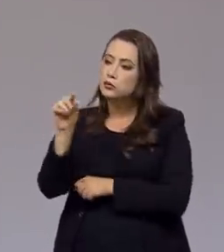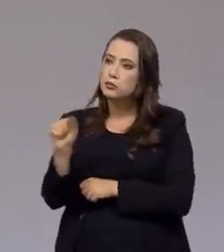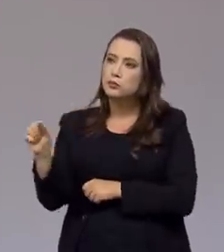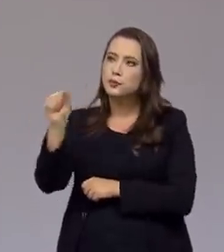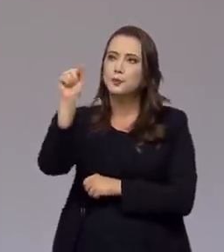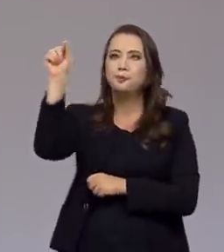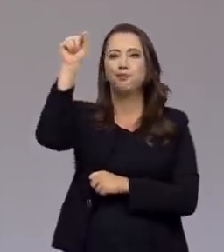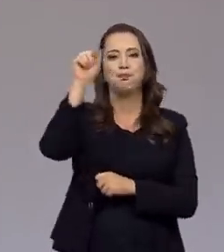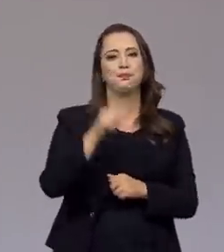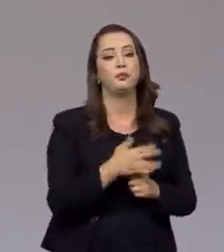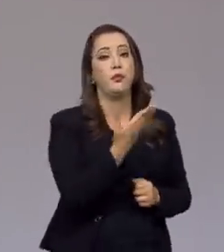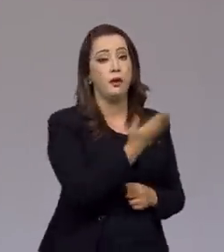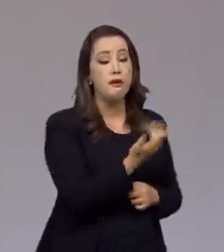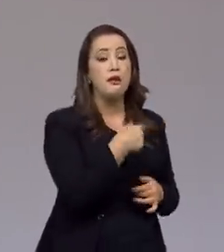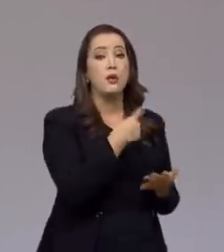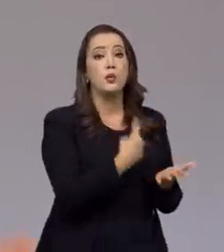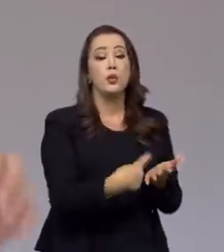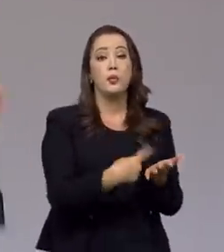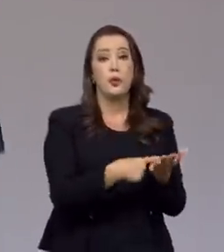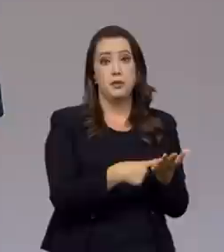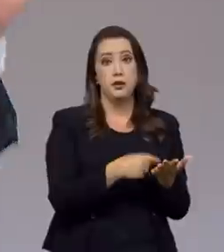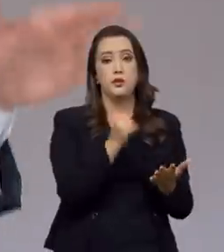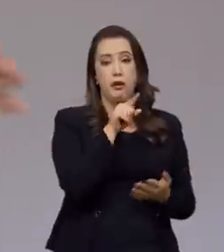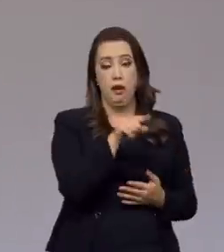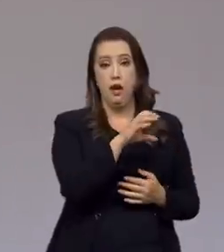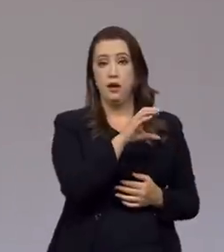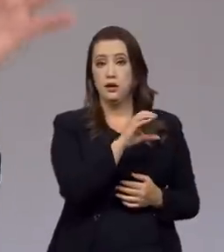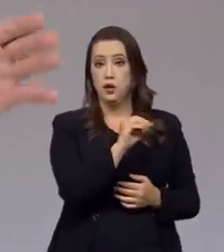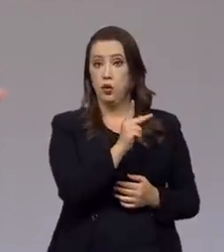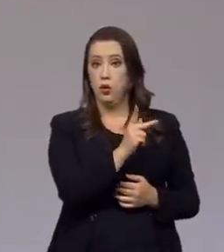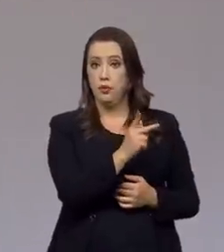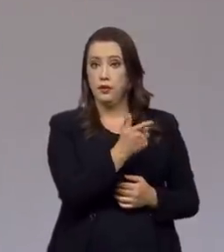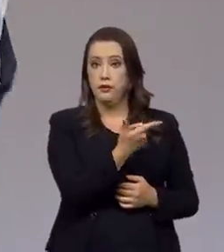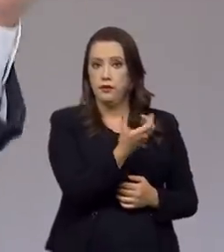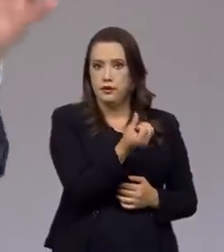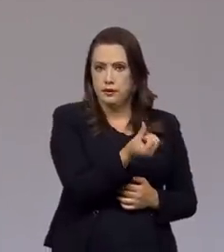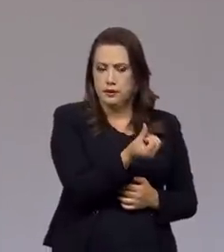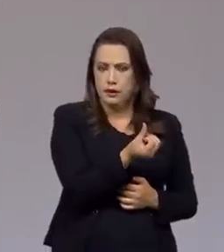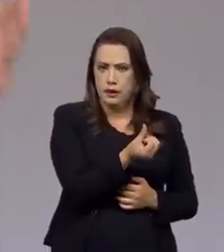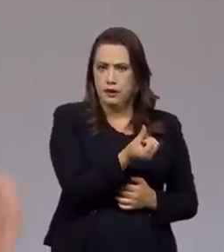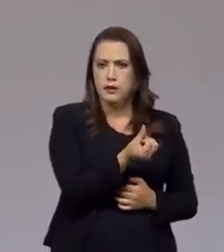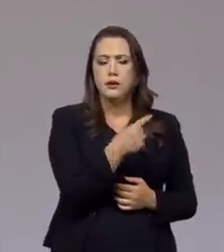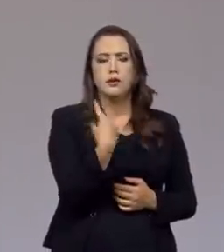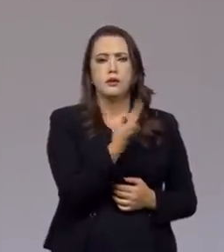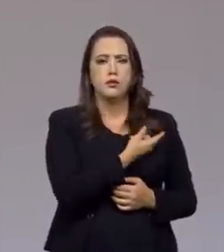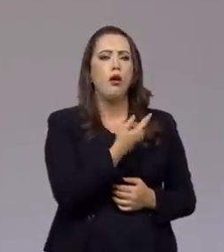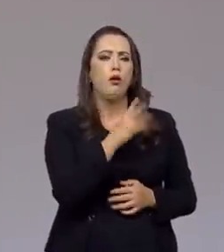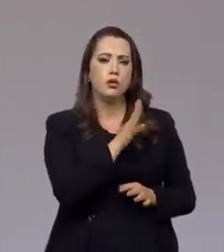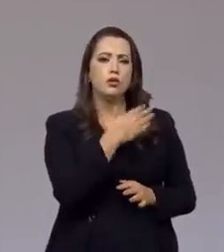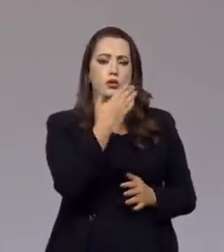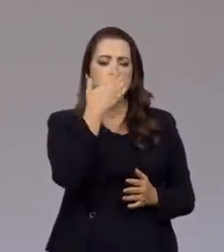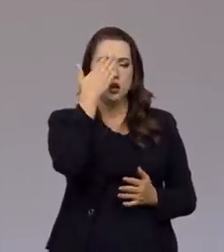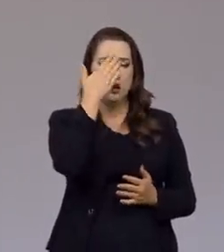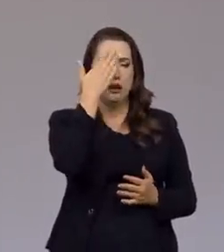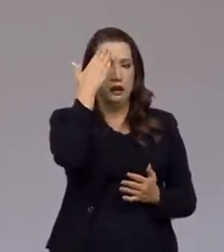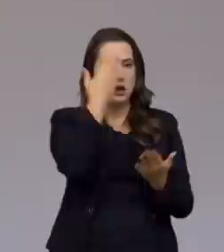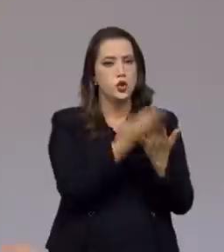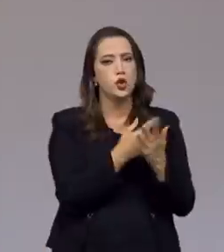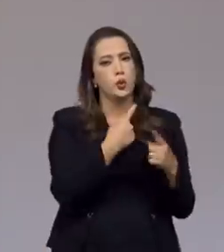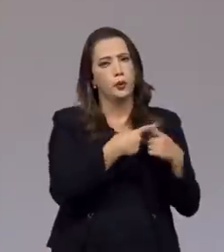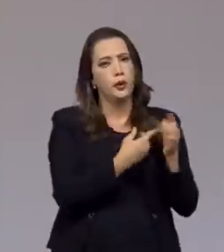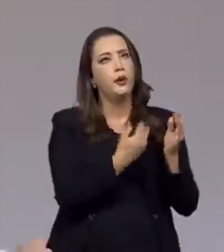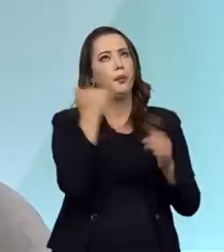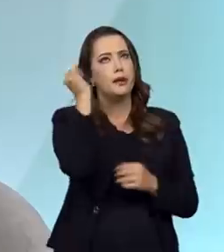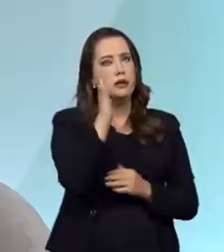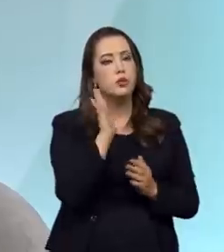Coop 26 a participação no Brasil eu acredito que além de todo o histórico que o Brasil tem 92 a eco ali